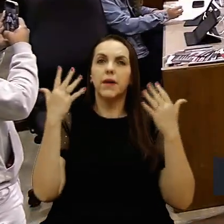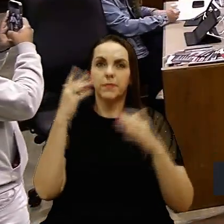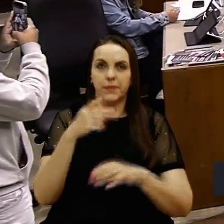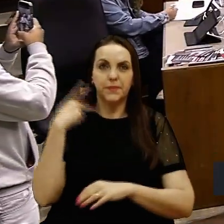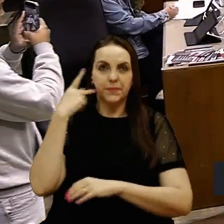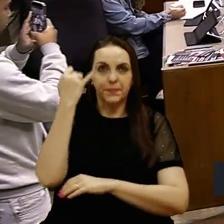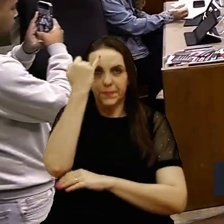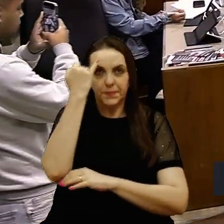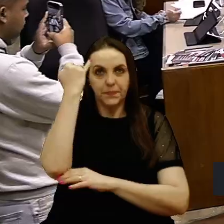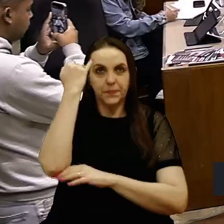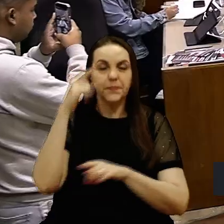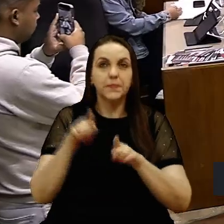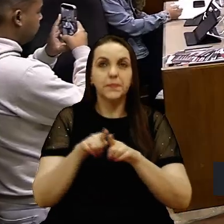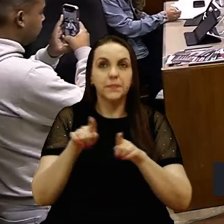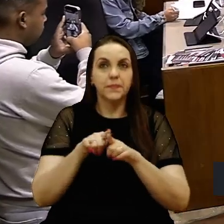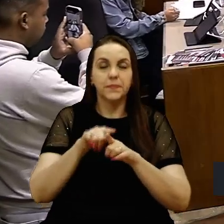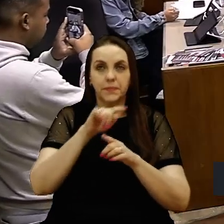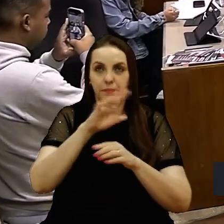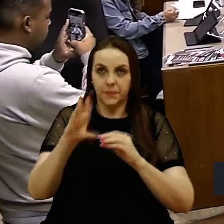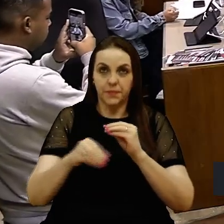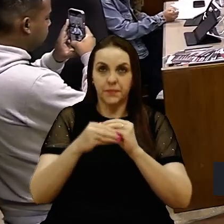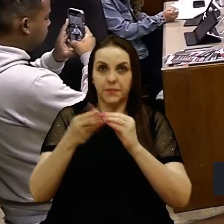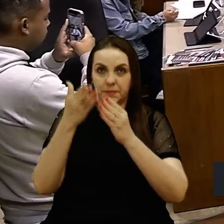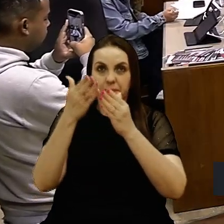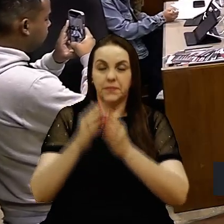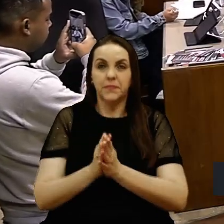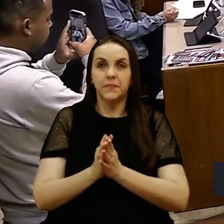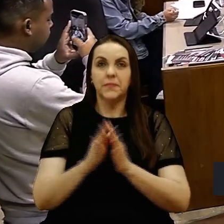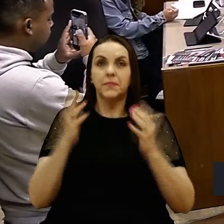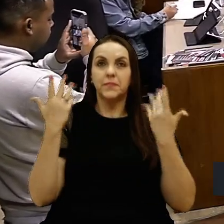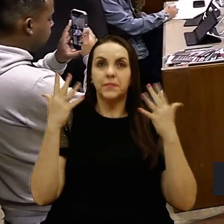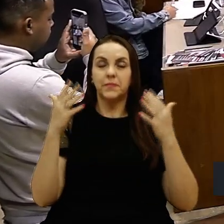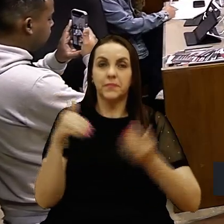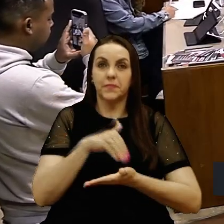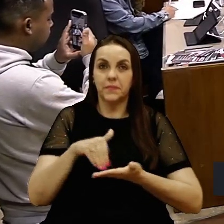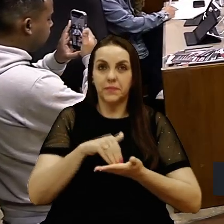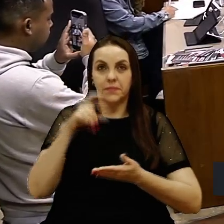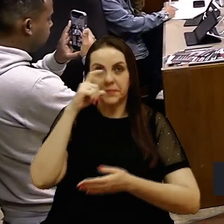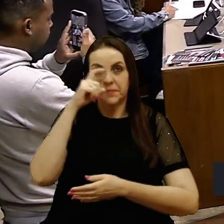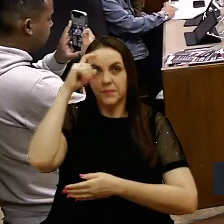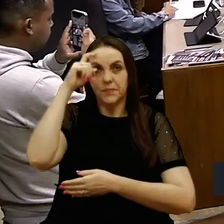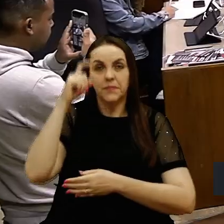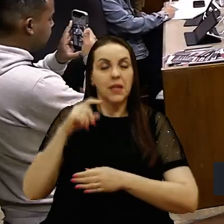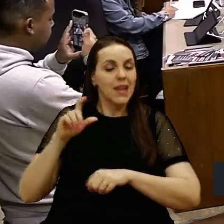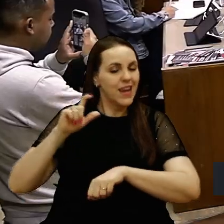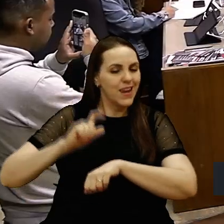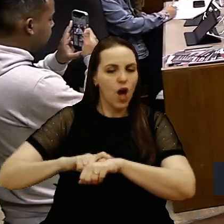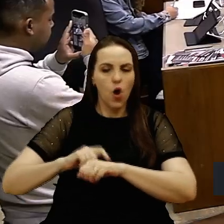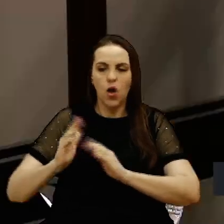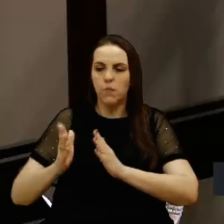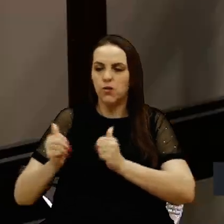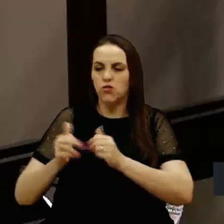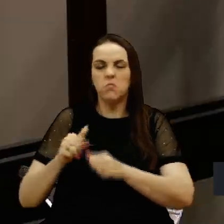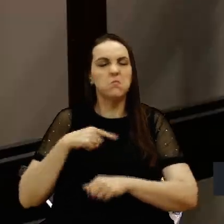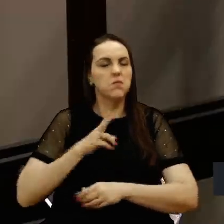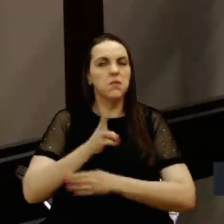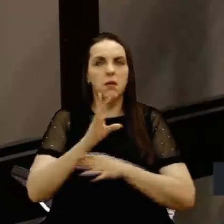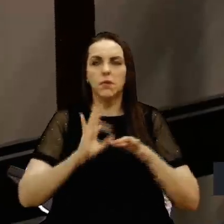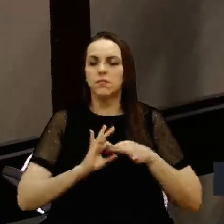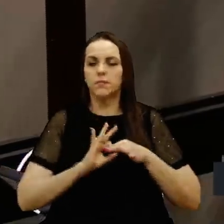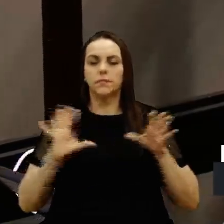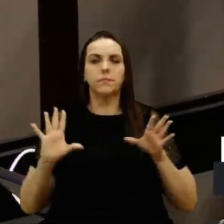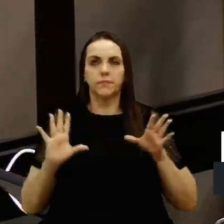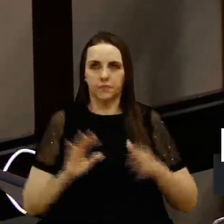D'Ambrosa. Aqui também fazer uma ressalva, né? Parabenizar o secretário Lucas Suzin, que de imediato, quando a gente pede alguma coisa, ele está sempre ali, né,